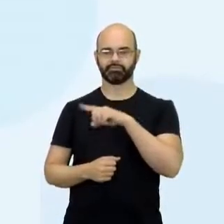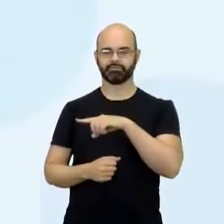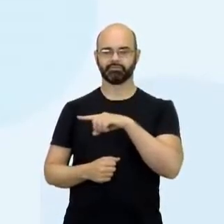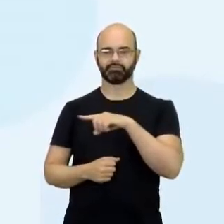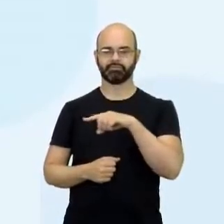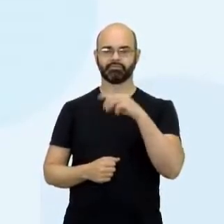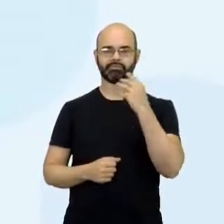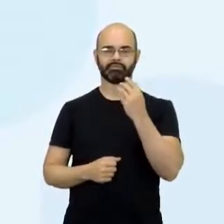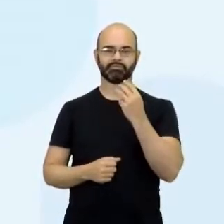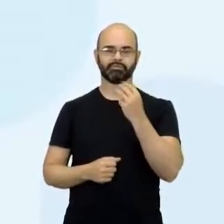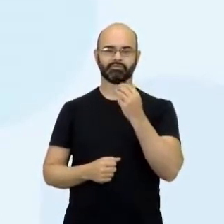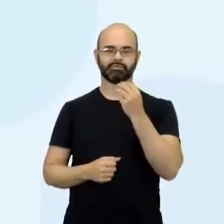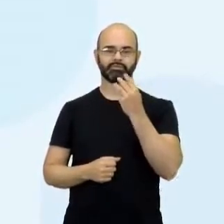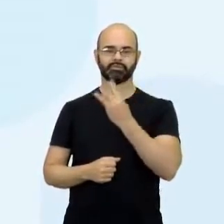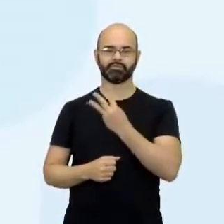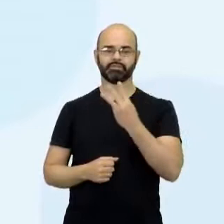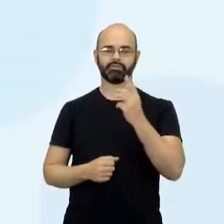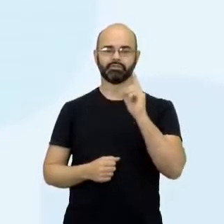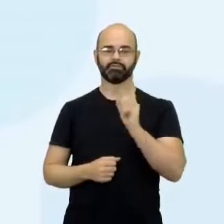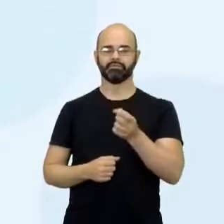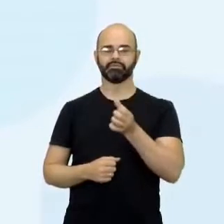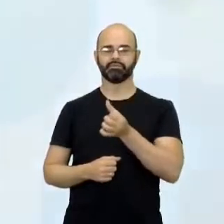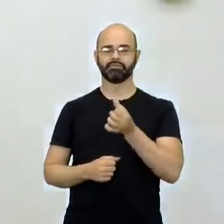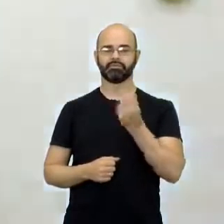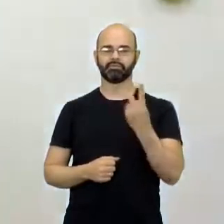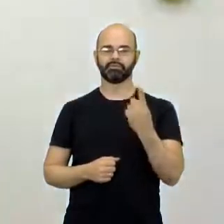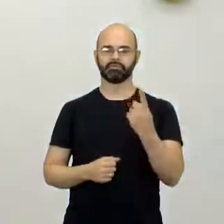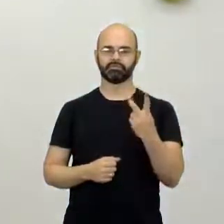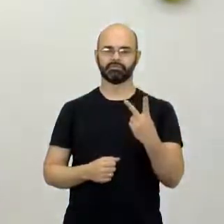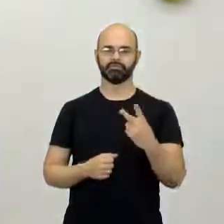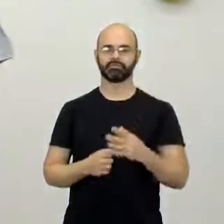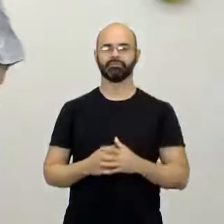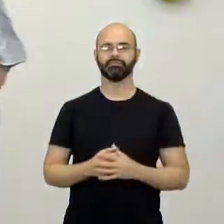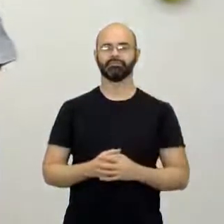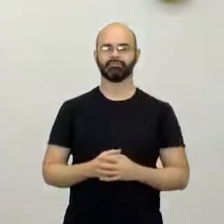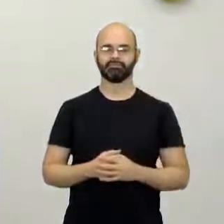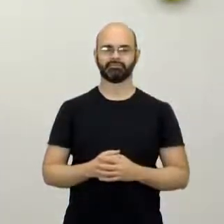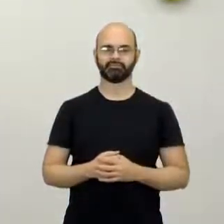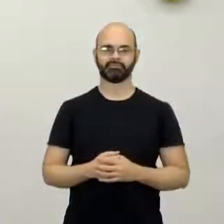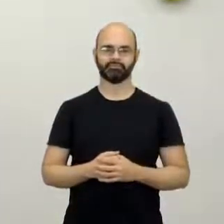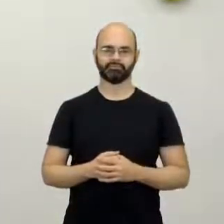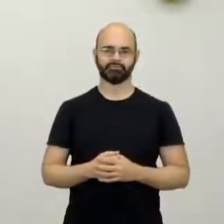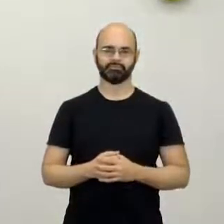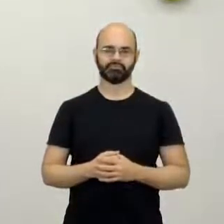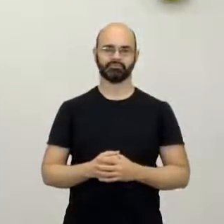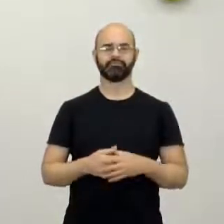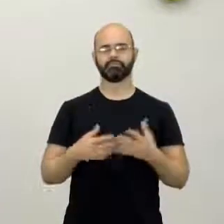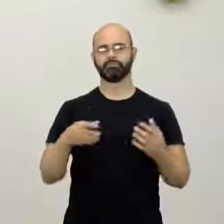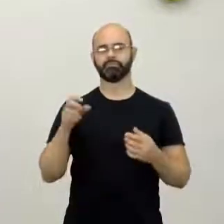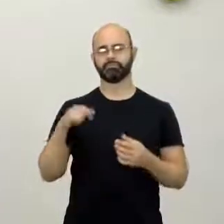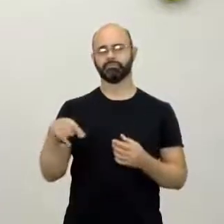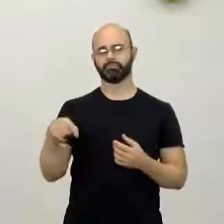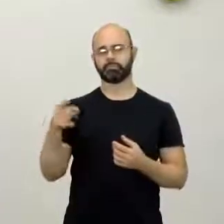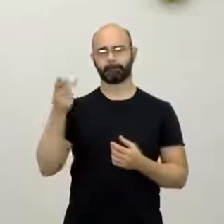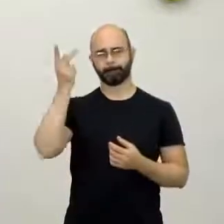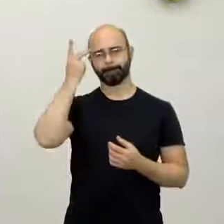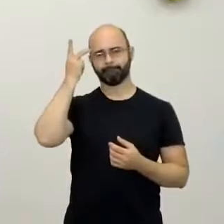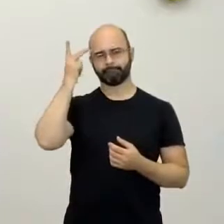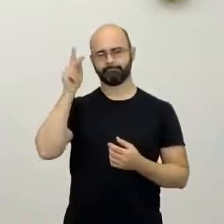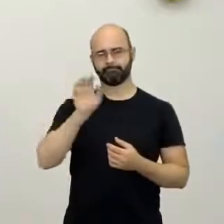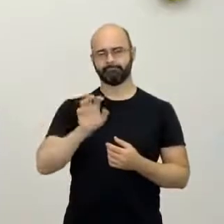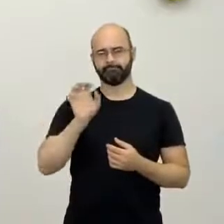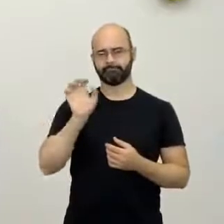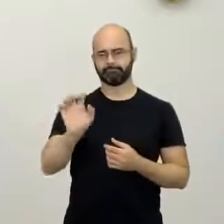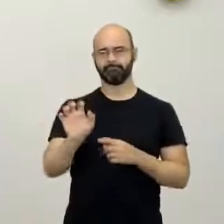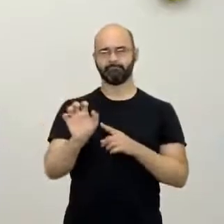de 33.600 empresas, e ainda nós temos essa concentração, que lógico, é benéfica para o estado de São Paulo, mas que não